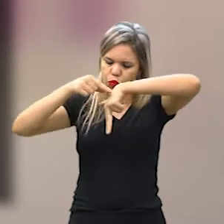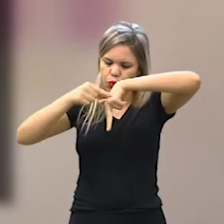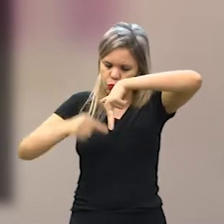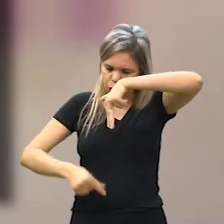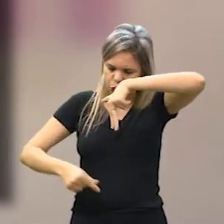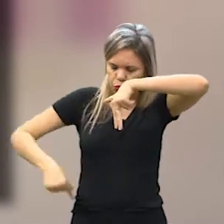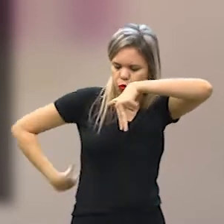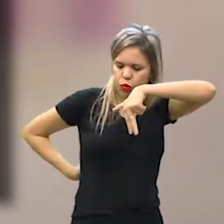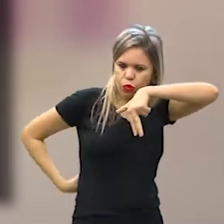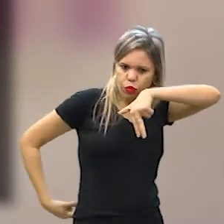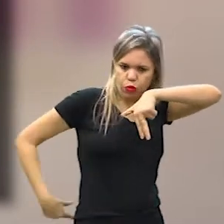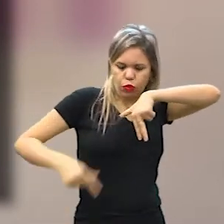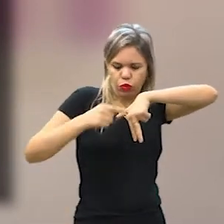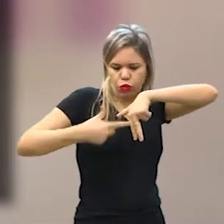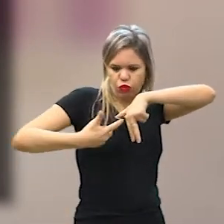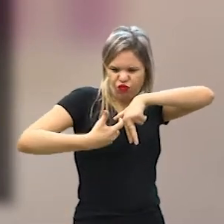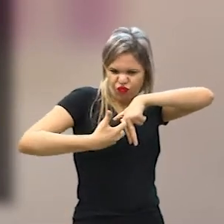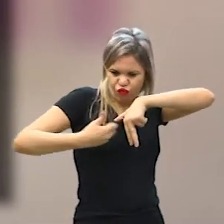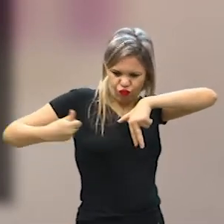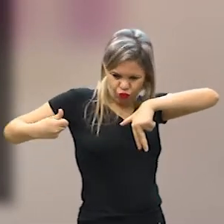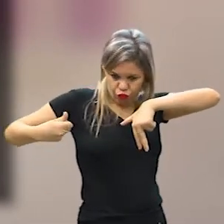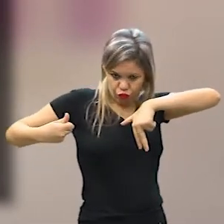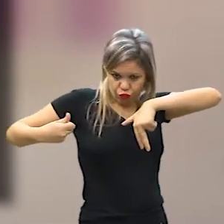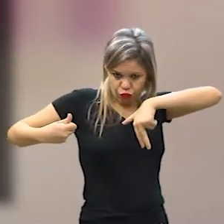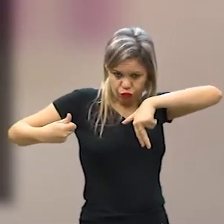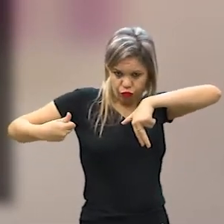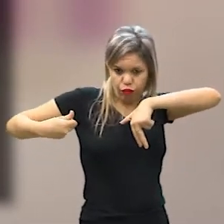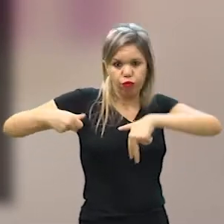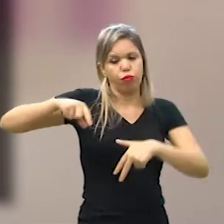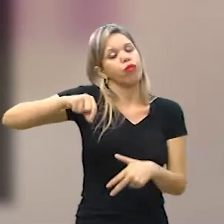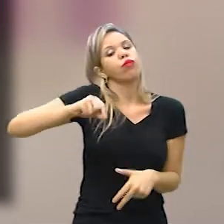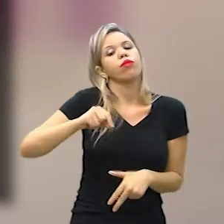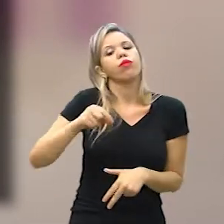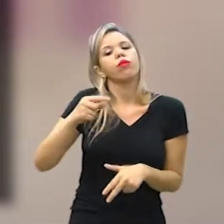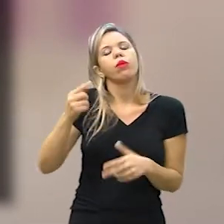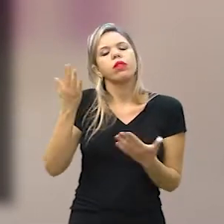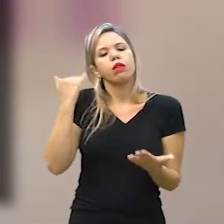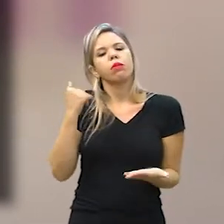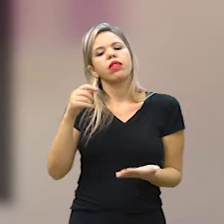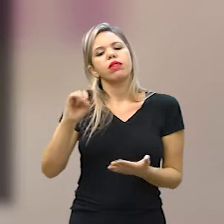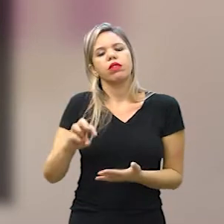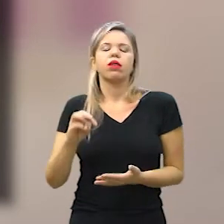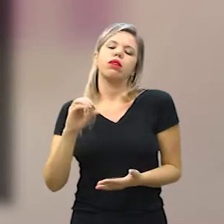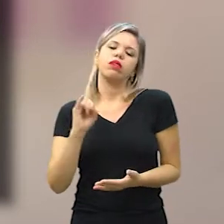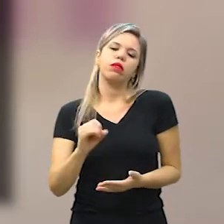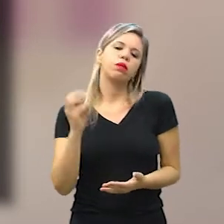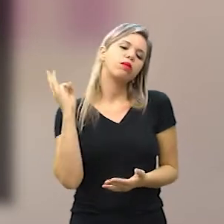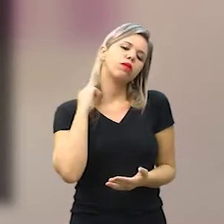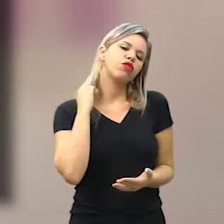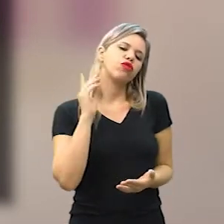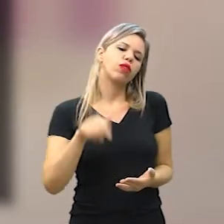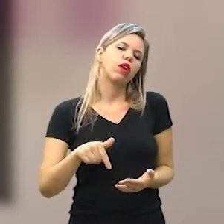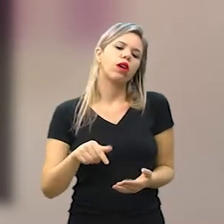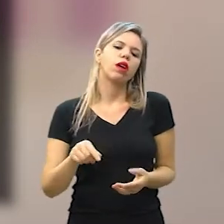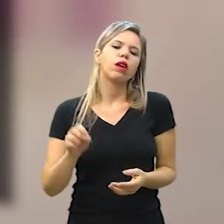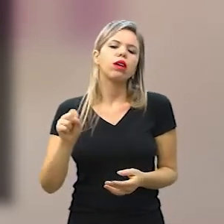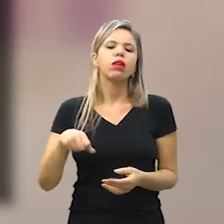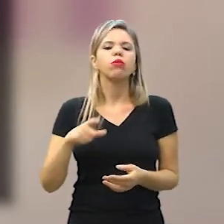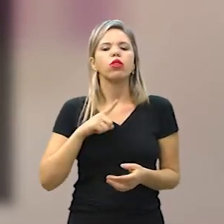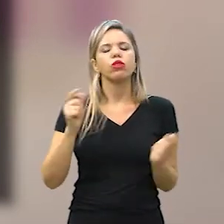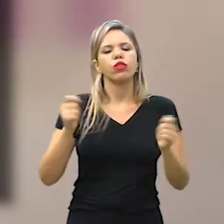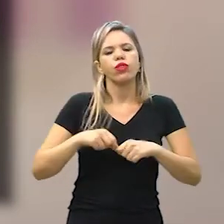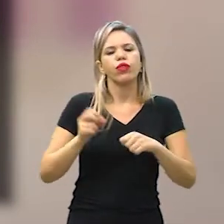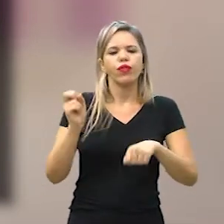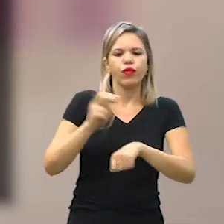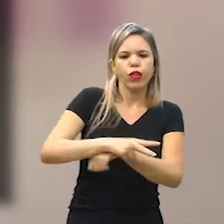coluna, tá? Aí, com esse exame, você vai poder saber se aquela meningite, você vai ter uma direção, se aquela meningite